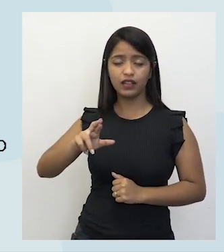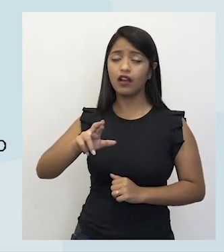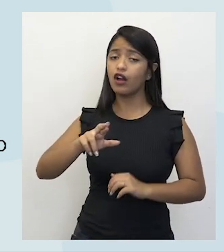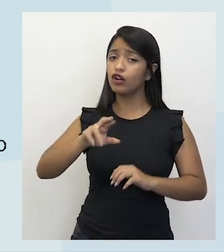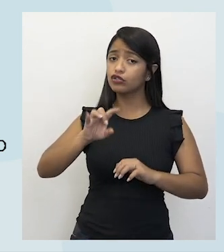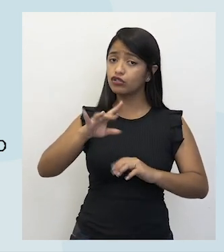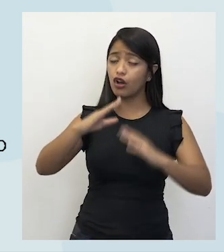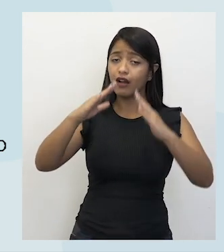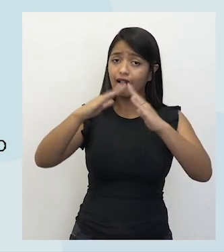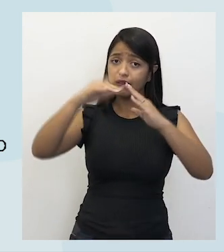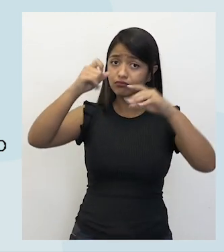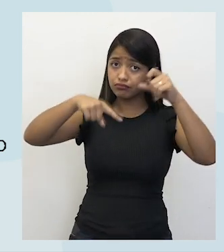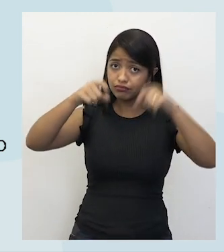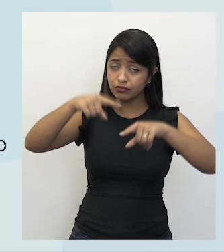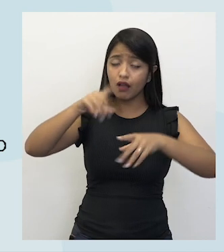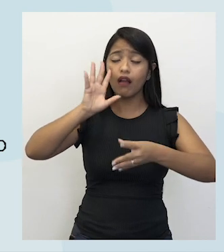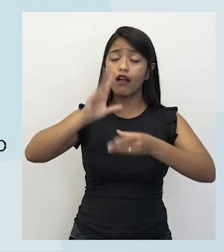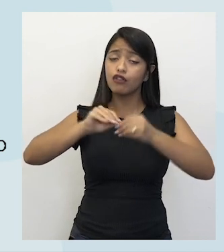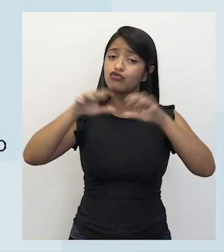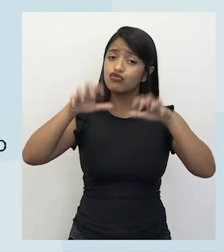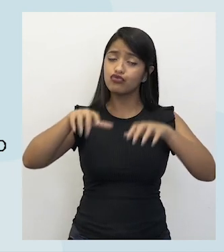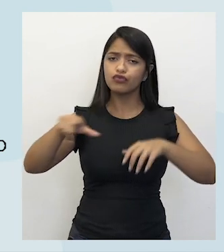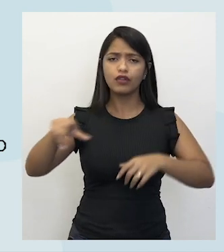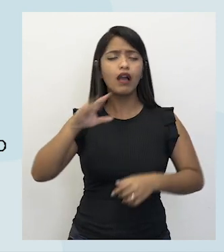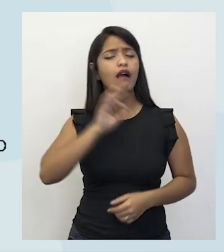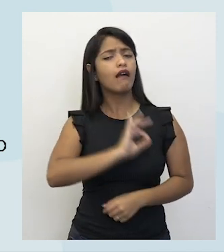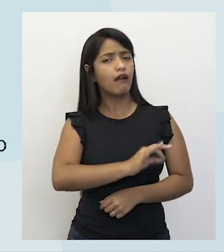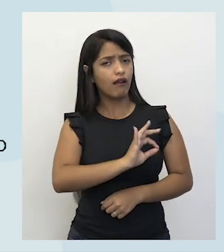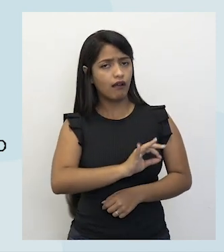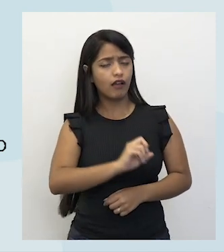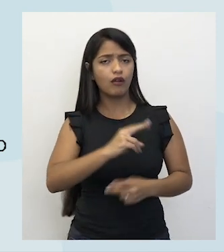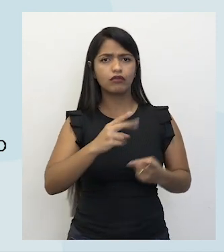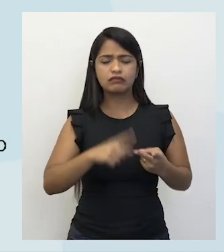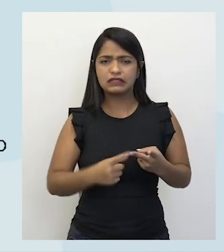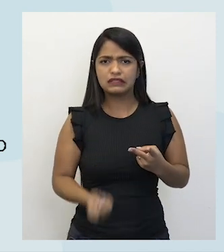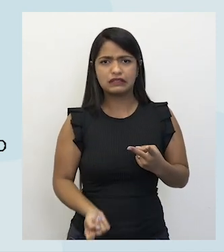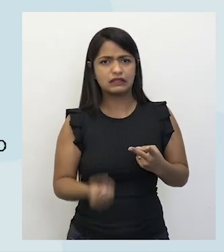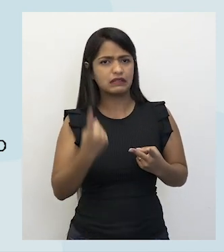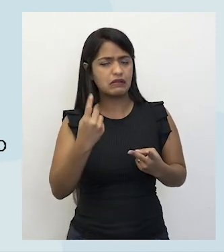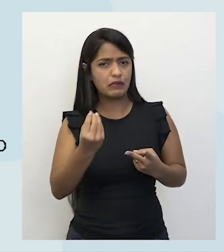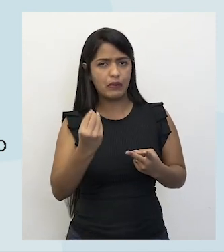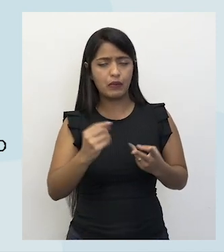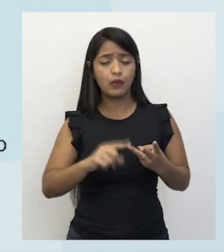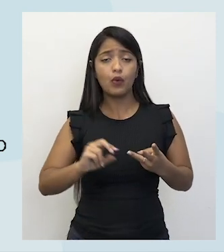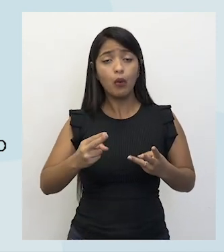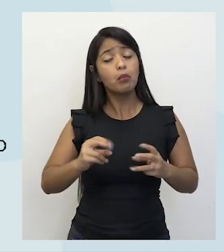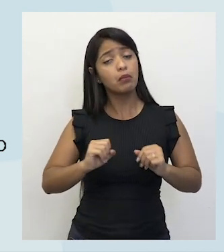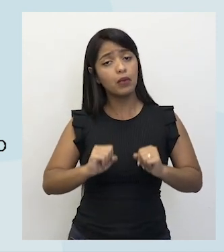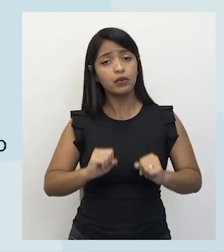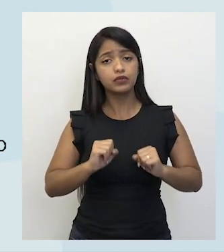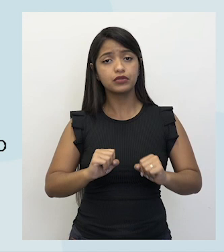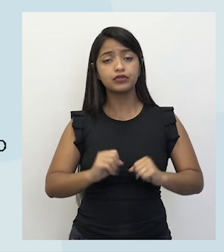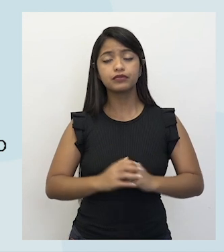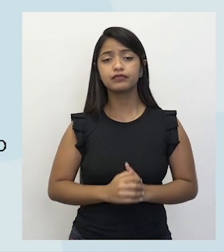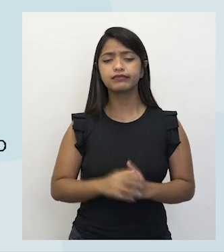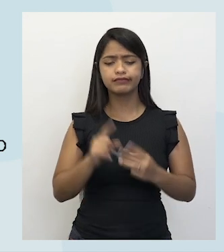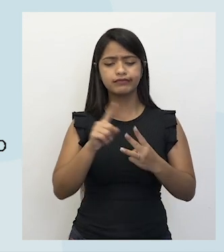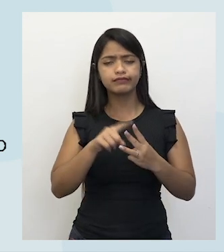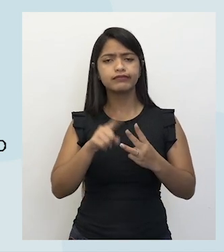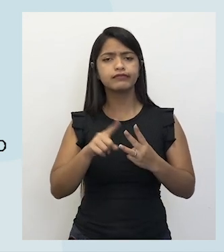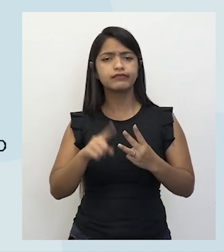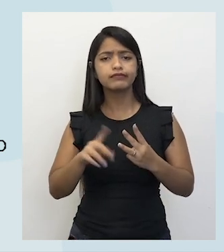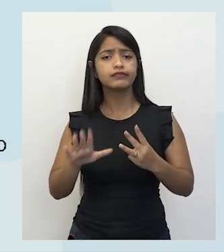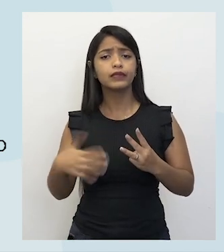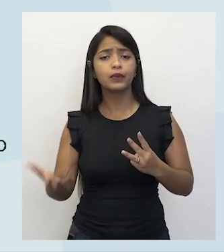meu galinheiro. Ele considerou isso o quê? Coerente? Algo descabido? Algo possível de acontecer? Então,